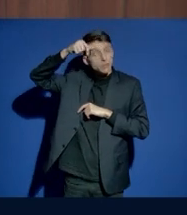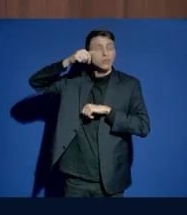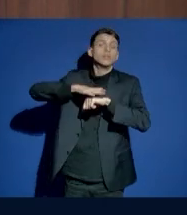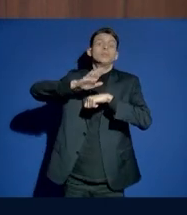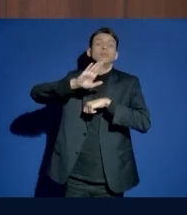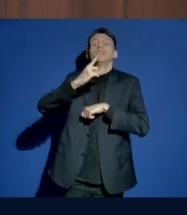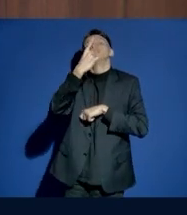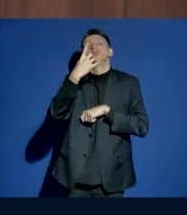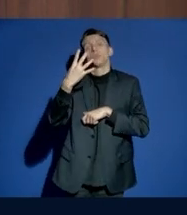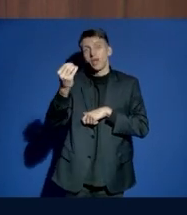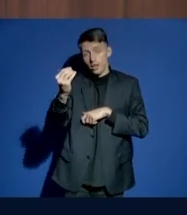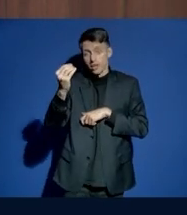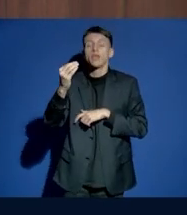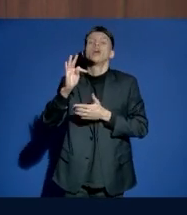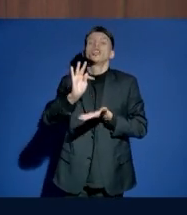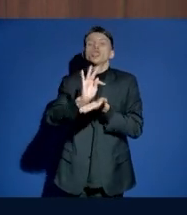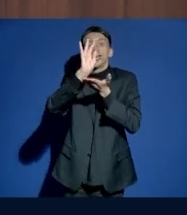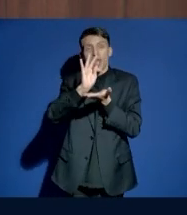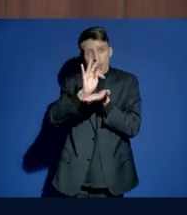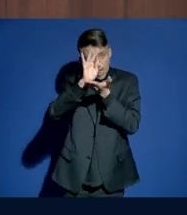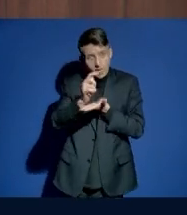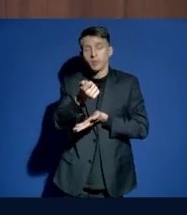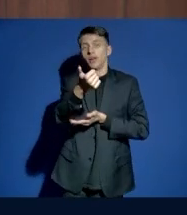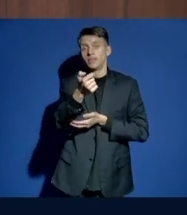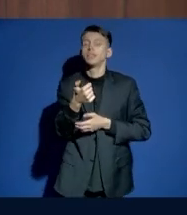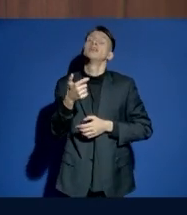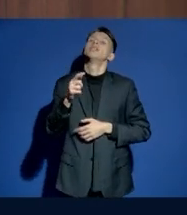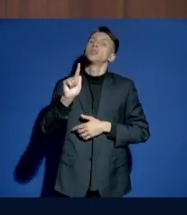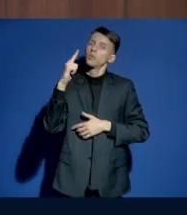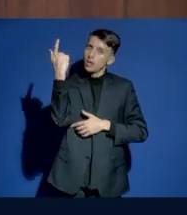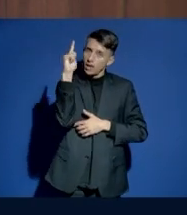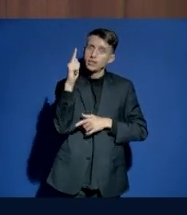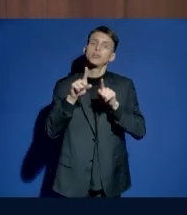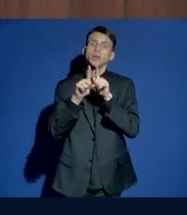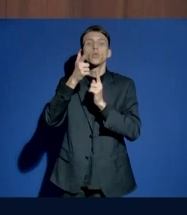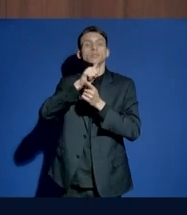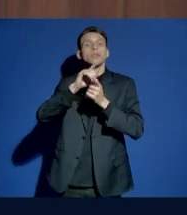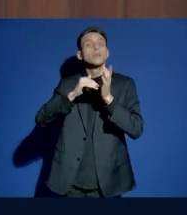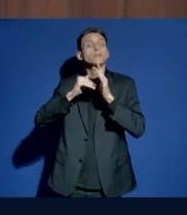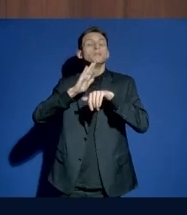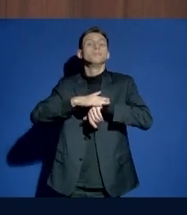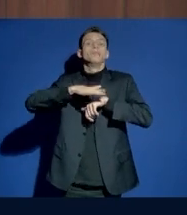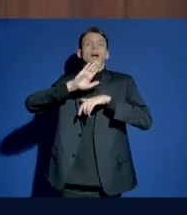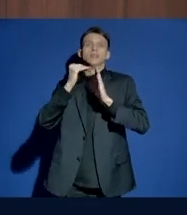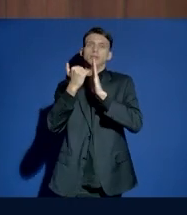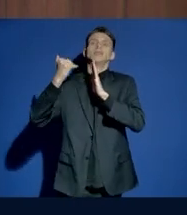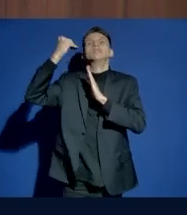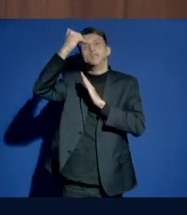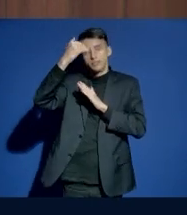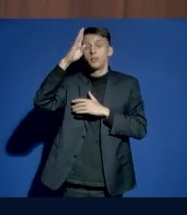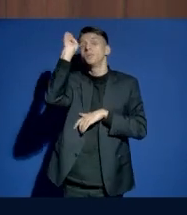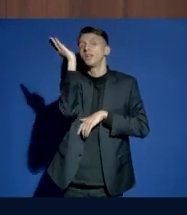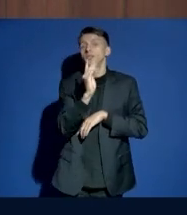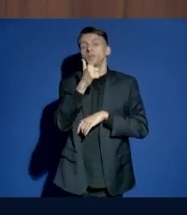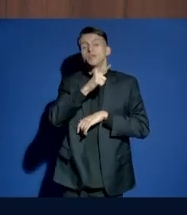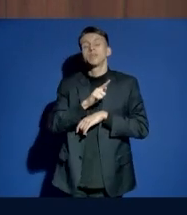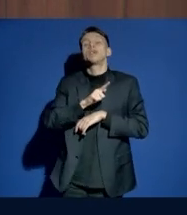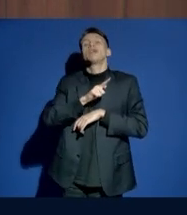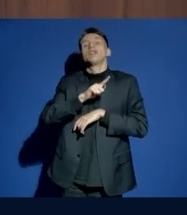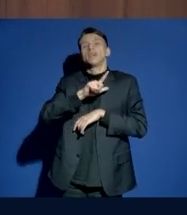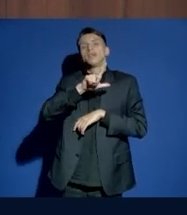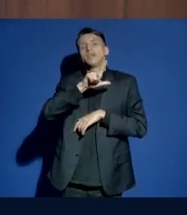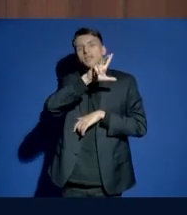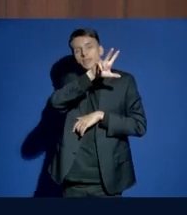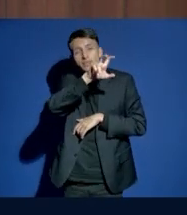140 milhões toneladas de grão daqui um dia Goiás se Deus quiser ultrapassação de 70 milhões de toneladas e o Brasil chegando é meio bilhão